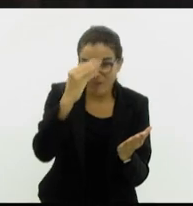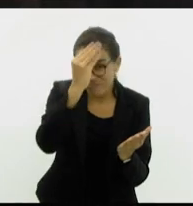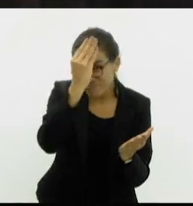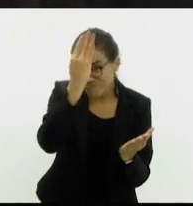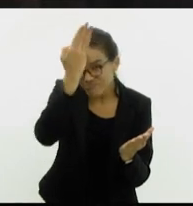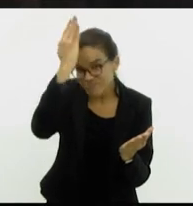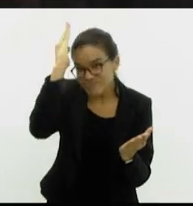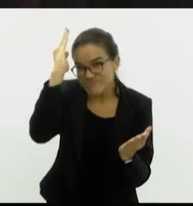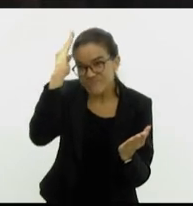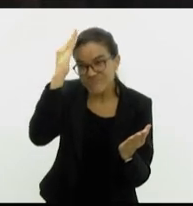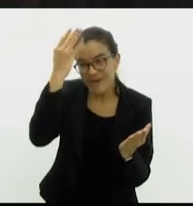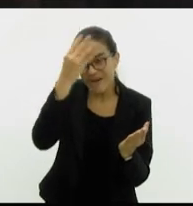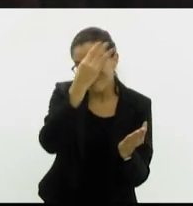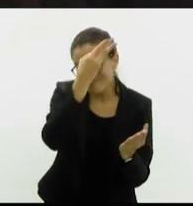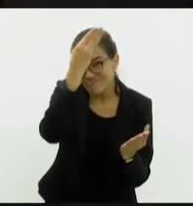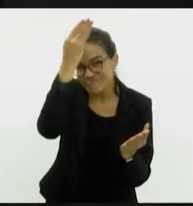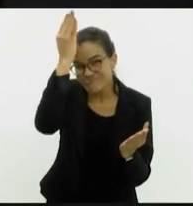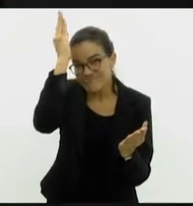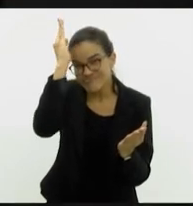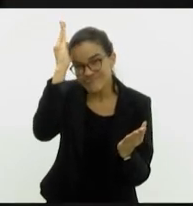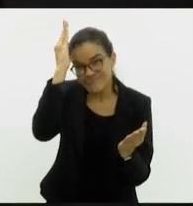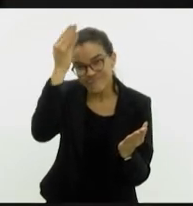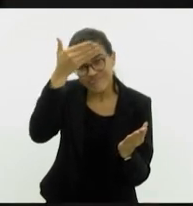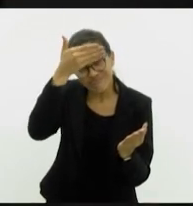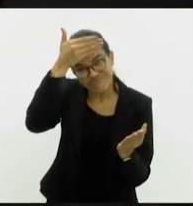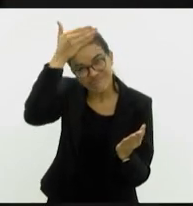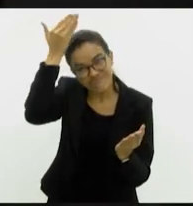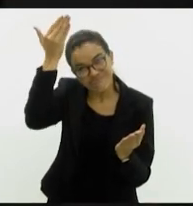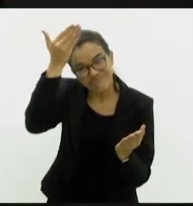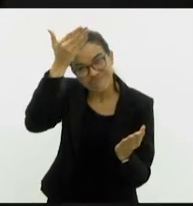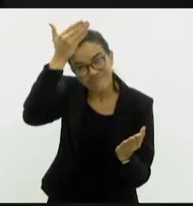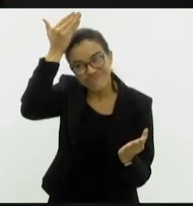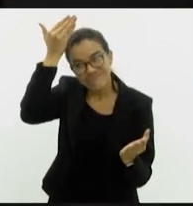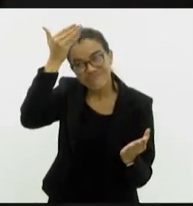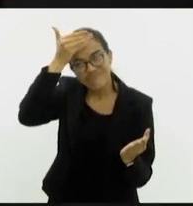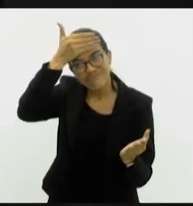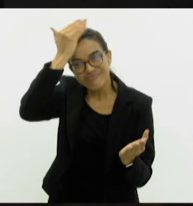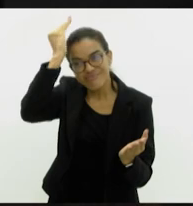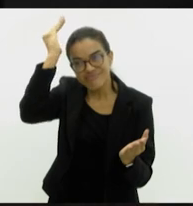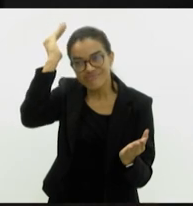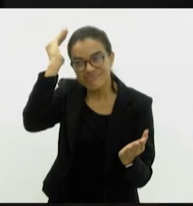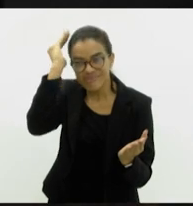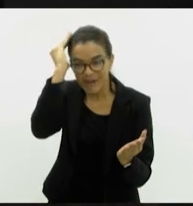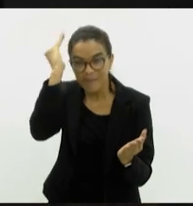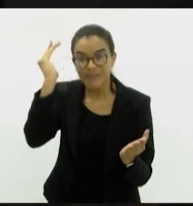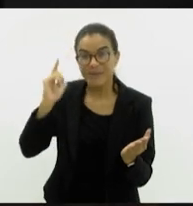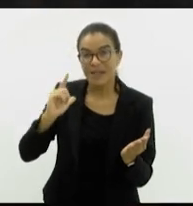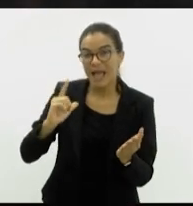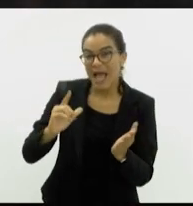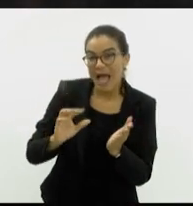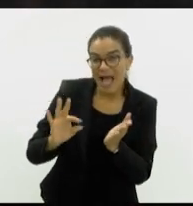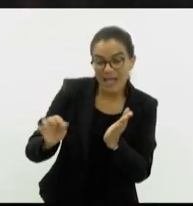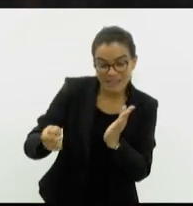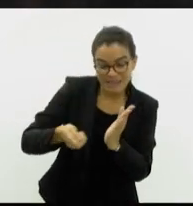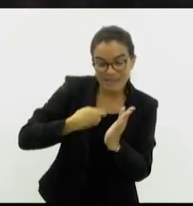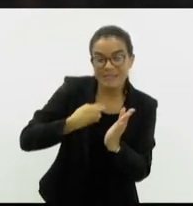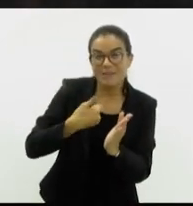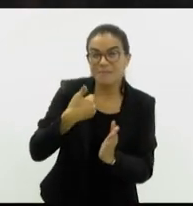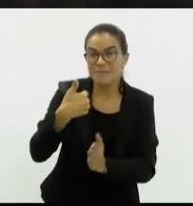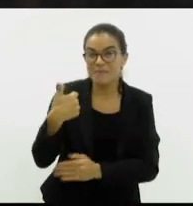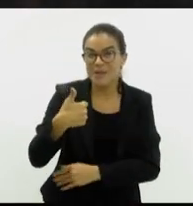presidente tem lá o retrato mostrando ela foi assinada em 1eo de outubro